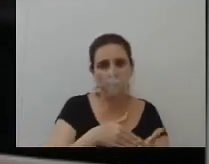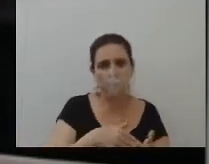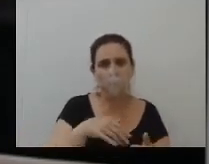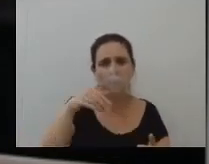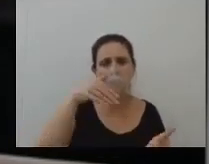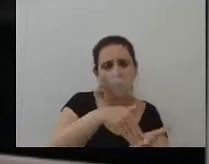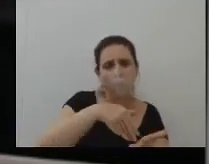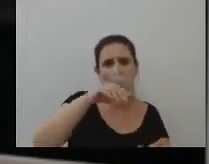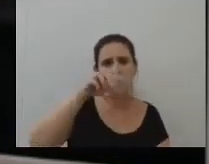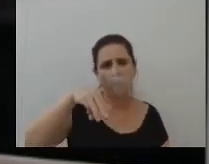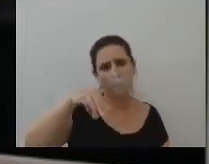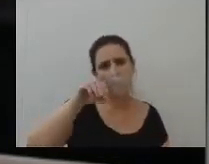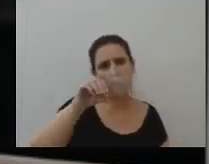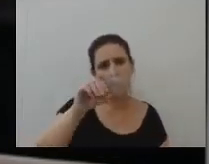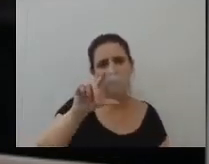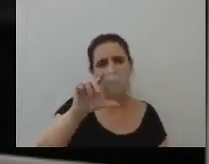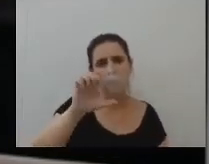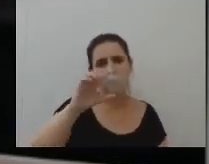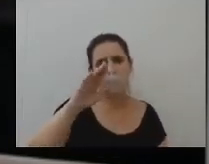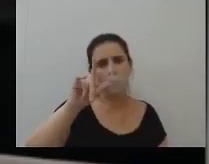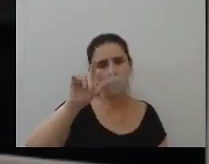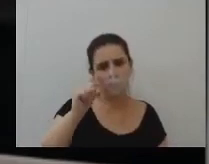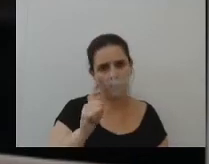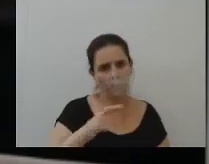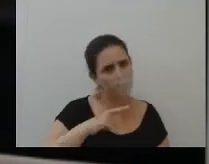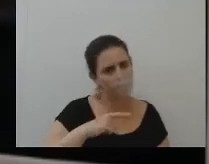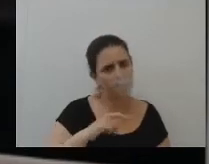última molécula que você tem do outro lado.